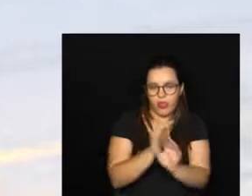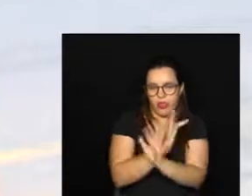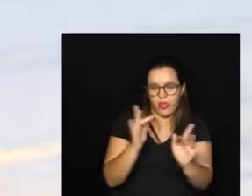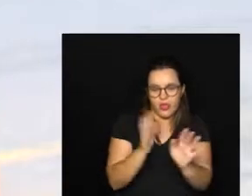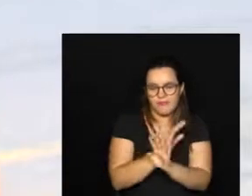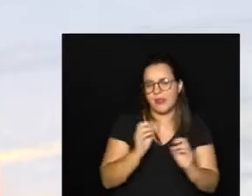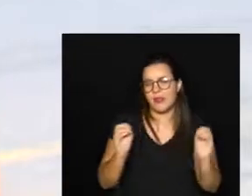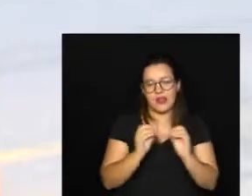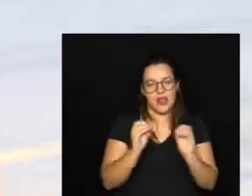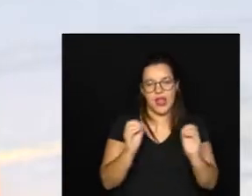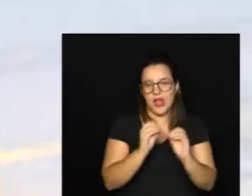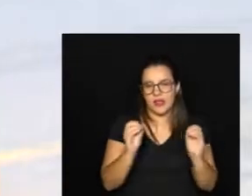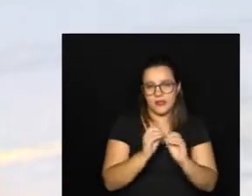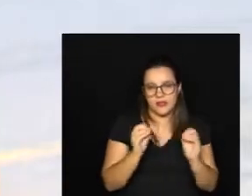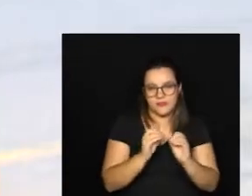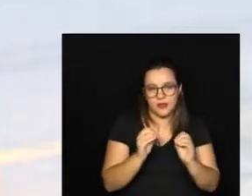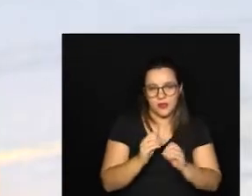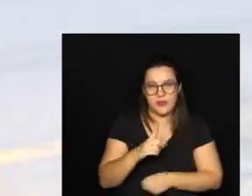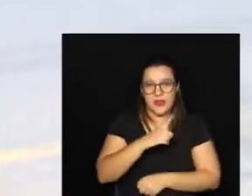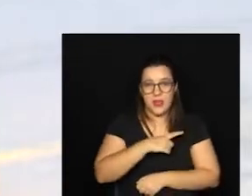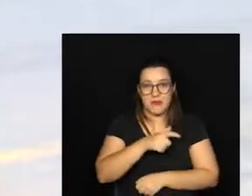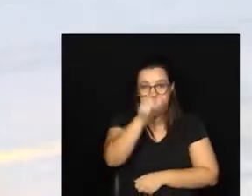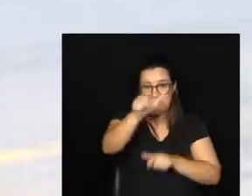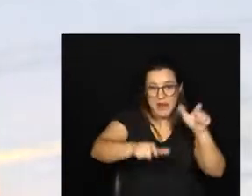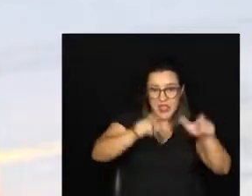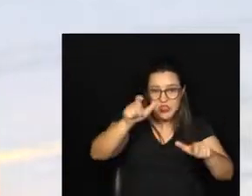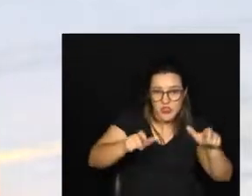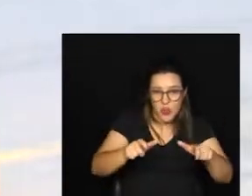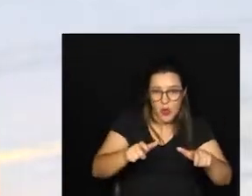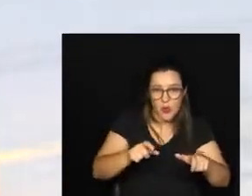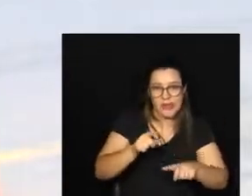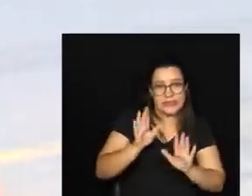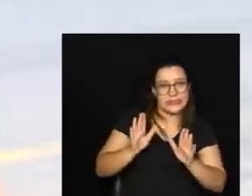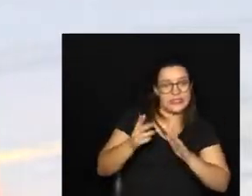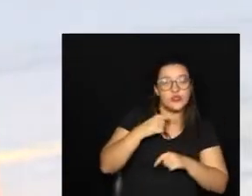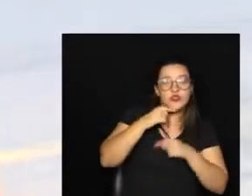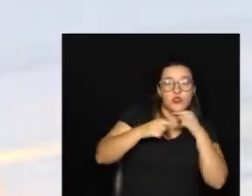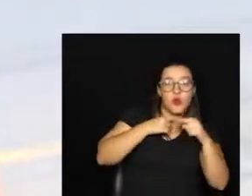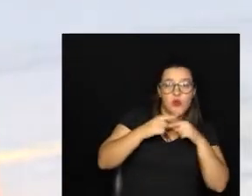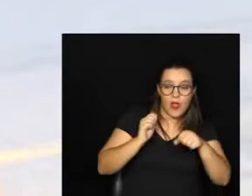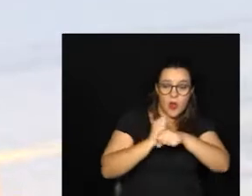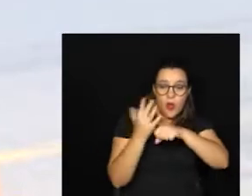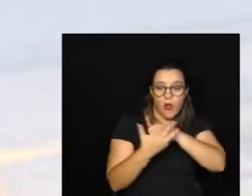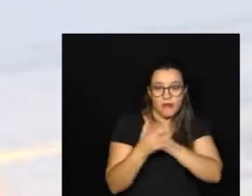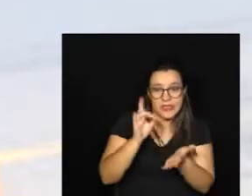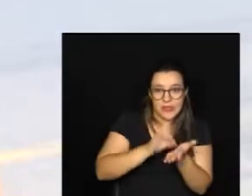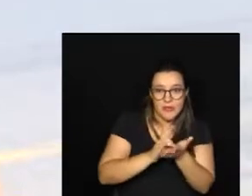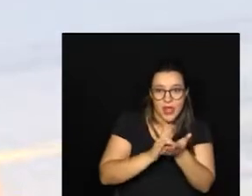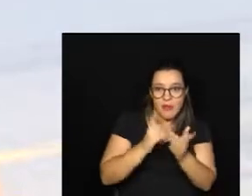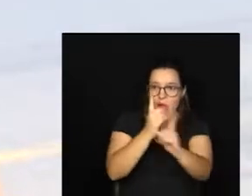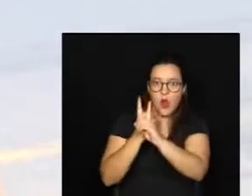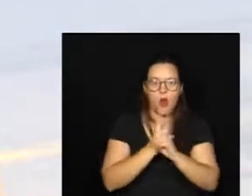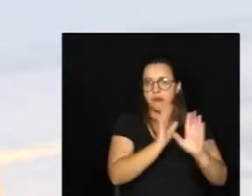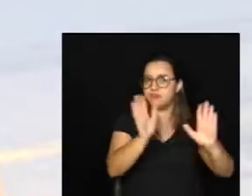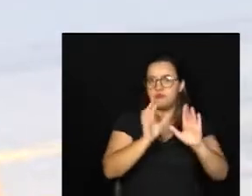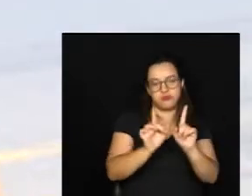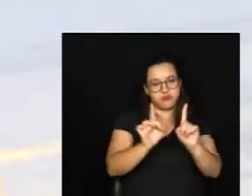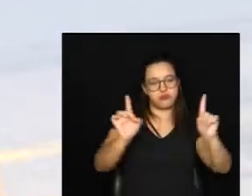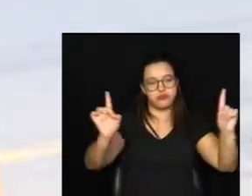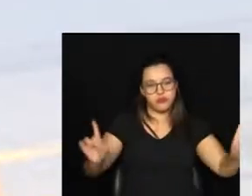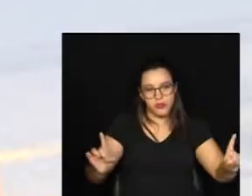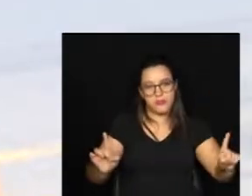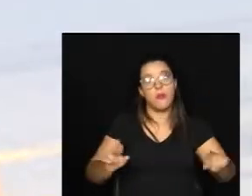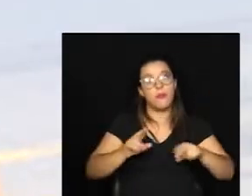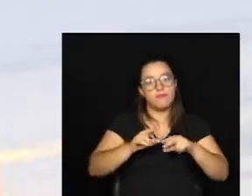com pacientes que tenham sintomas com Covid. Então, eu peço que os pais levem